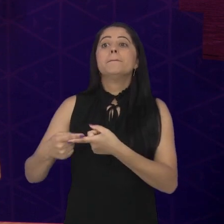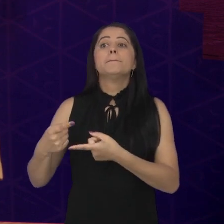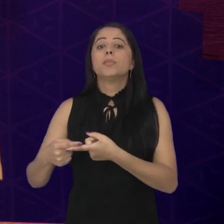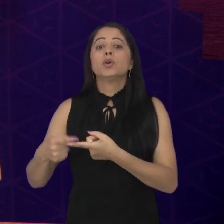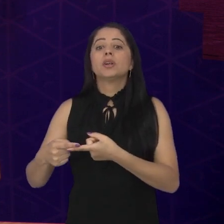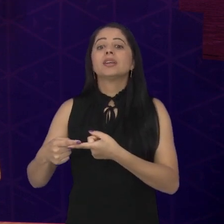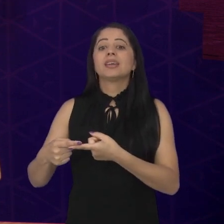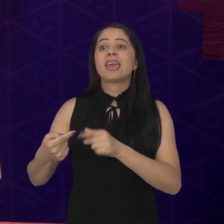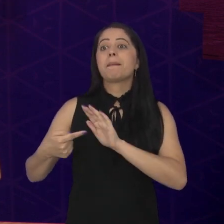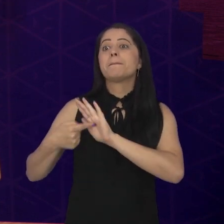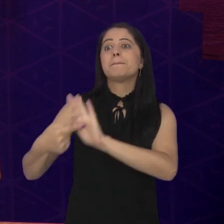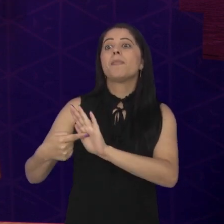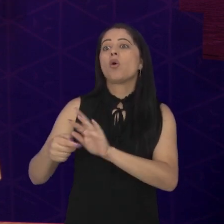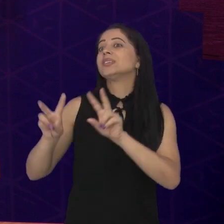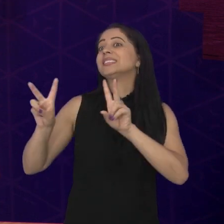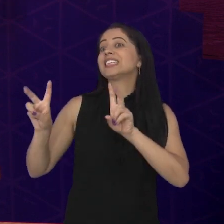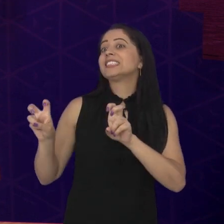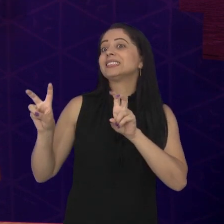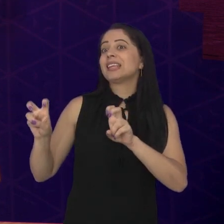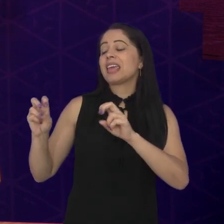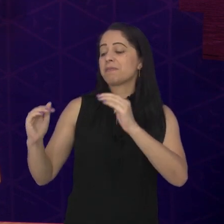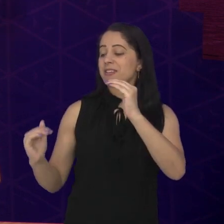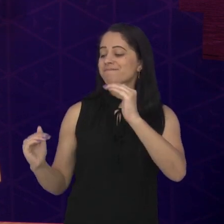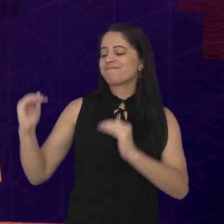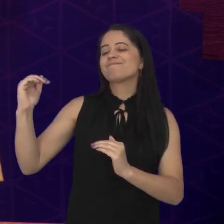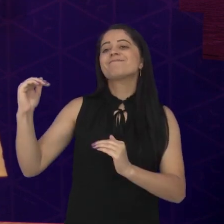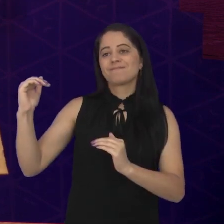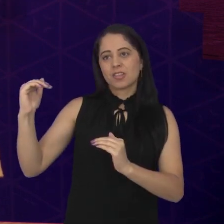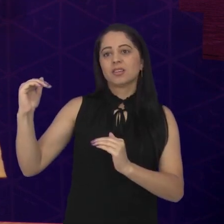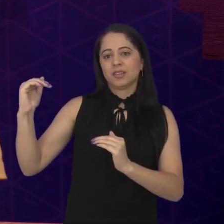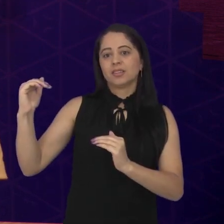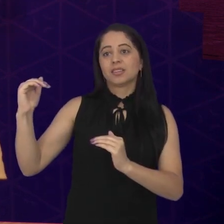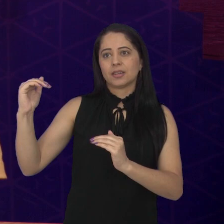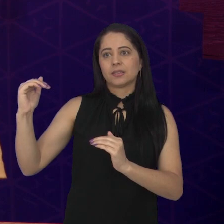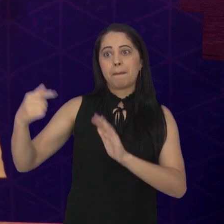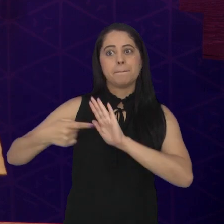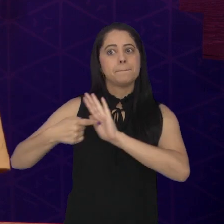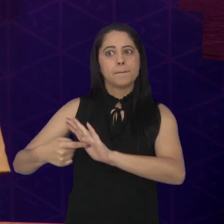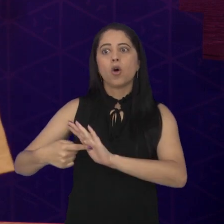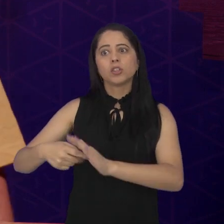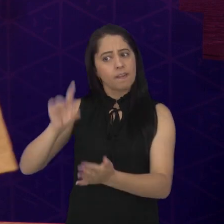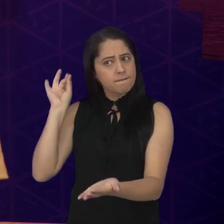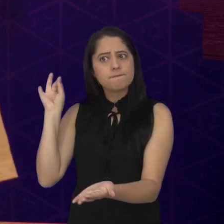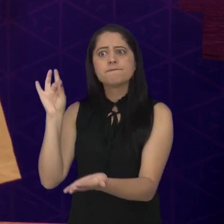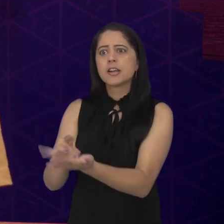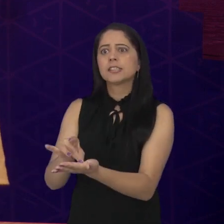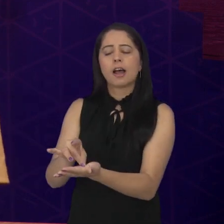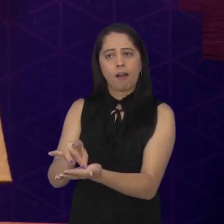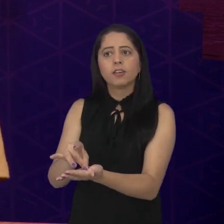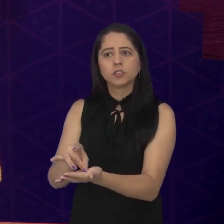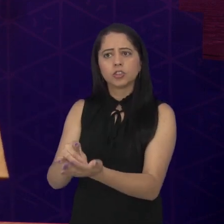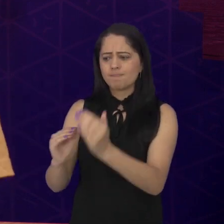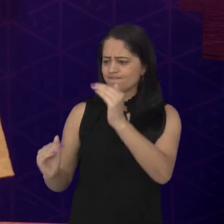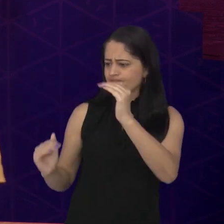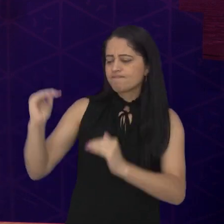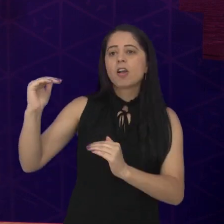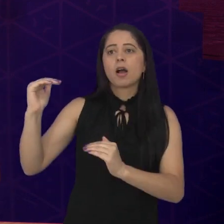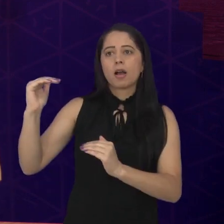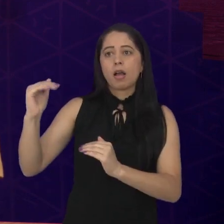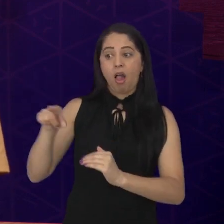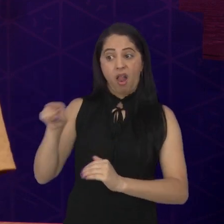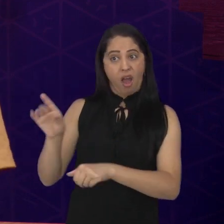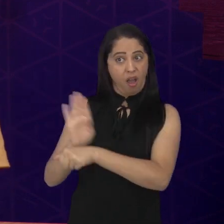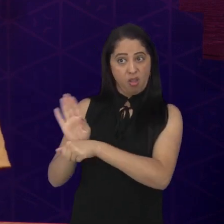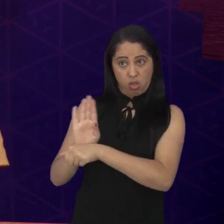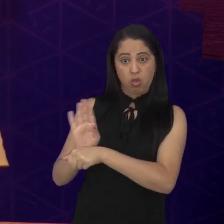é justamente uma crítica da desigualdade social, mais escancarado impossível,